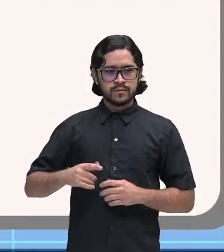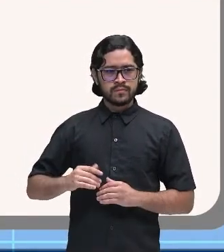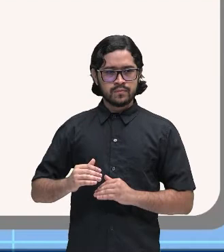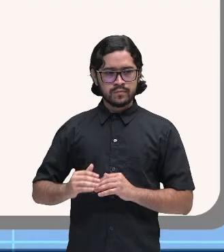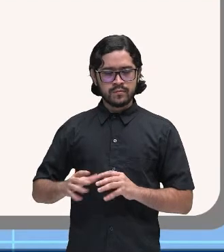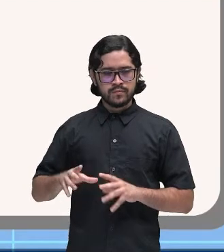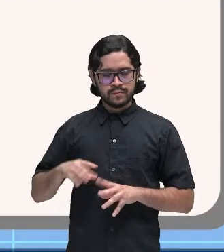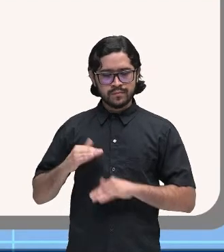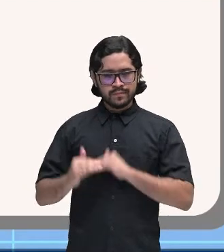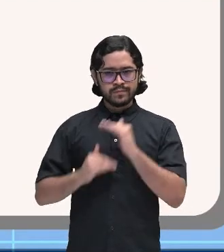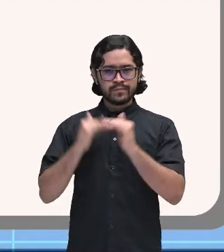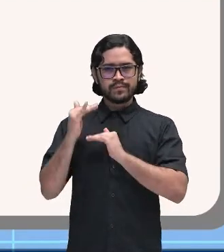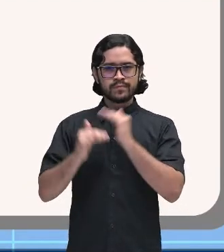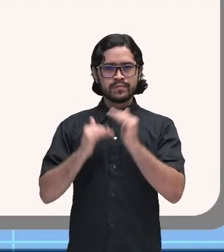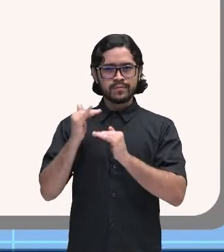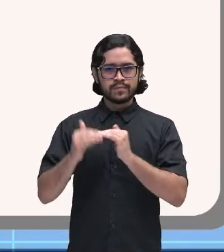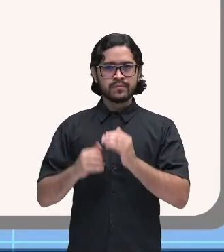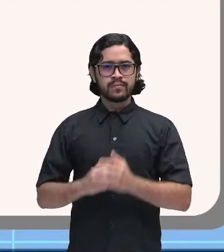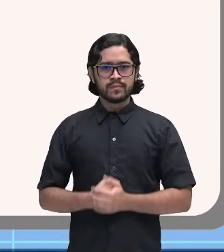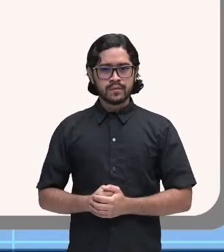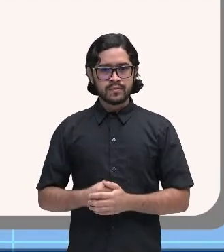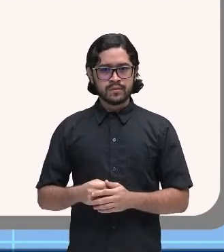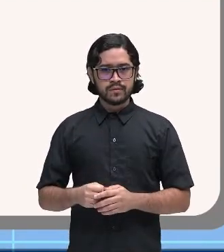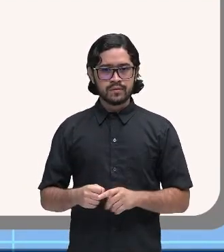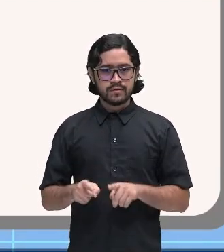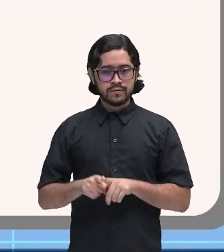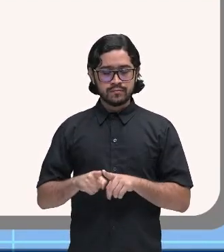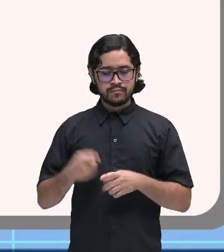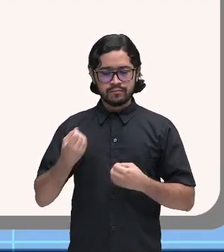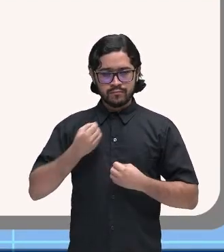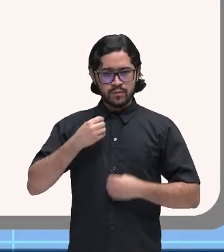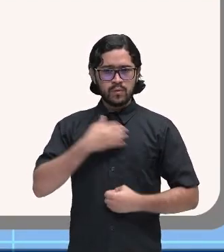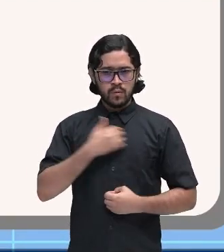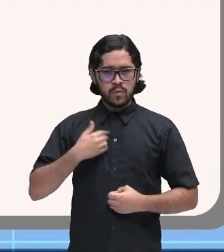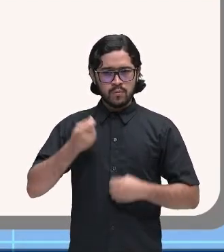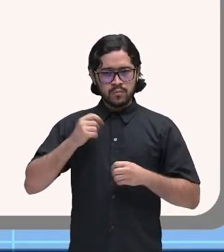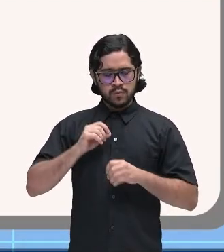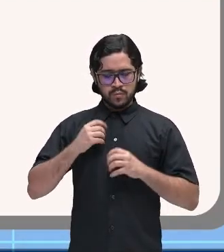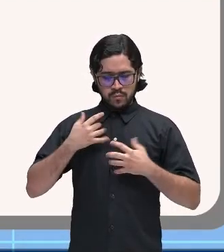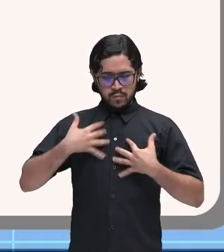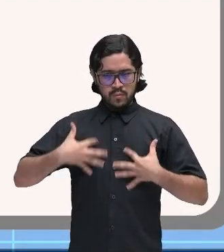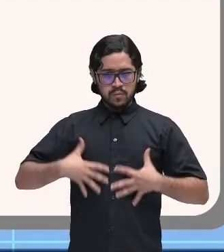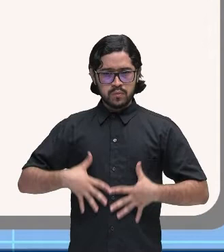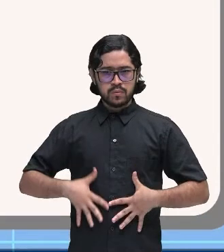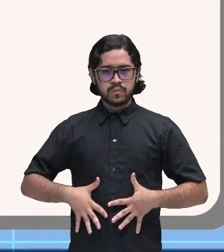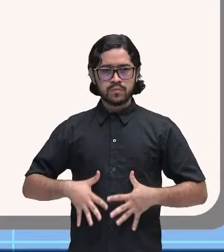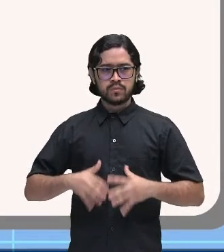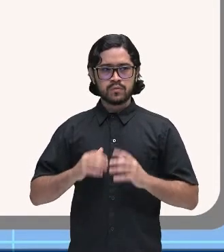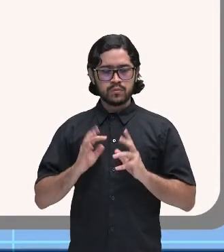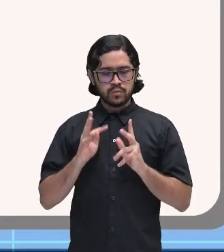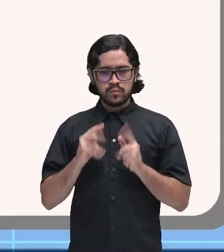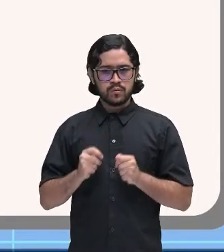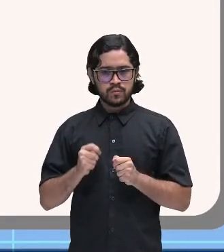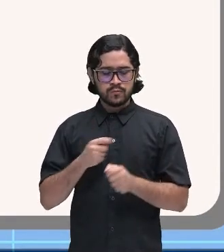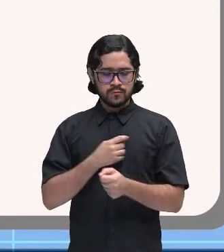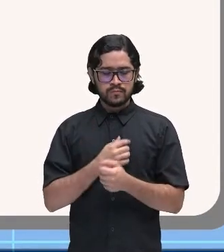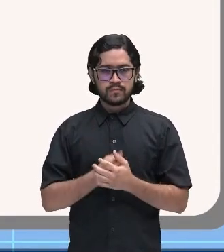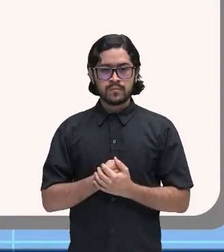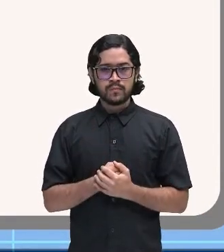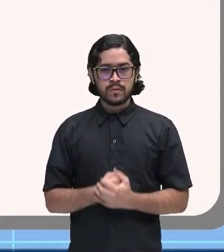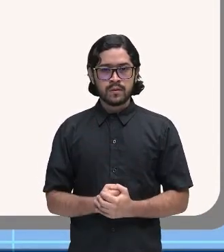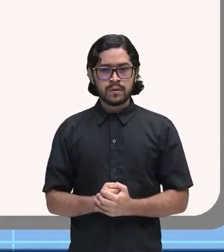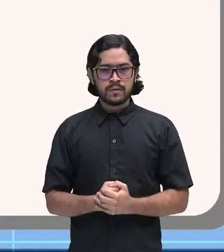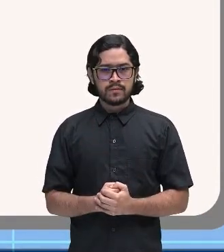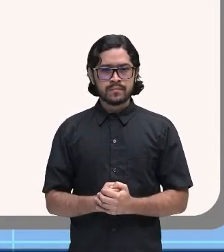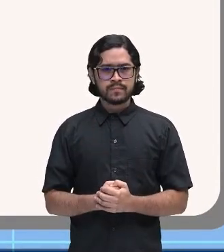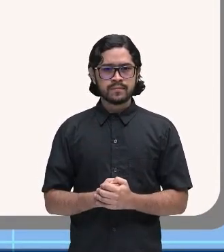Para poder ser distribuído posteriormente para todo o organismo. Os ácidos graxos e o glicerol são